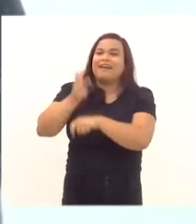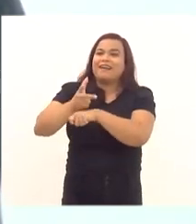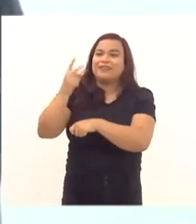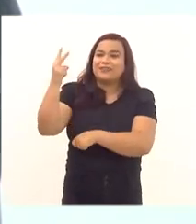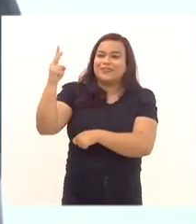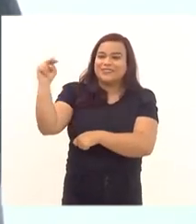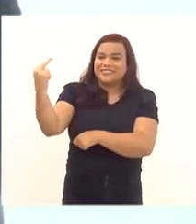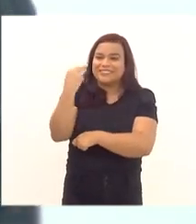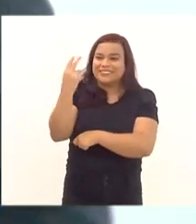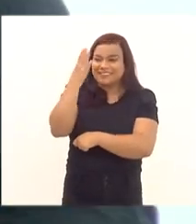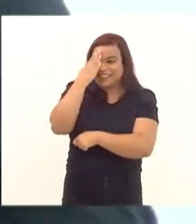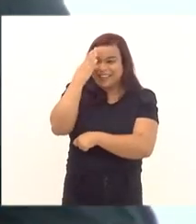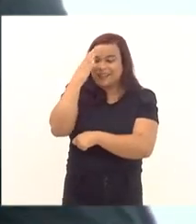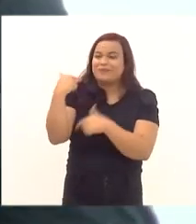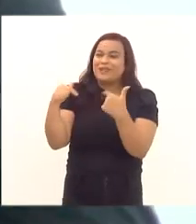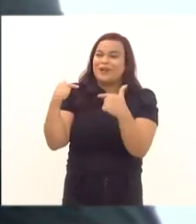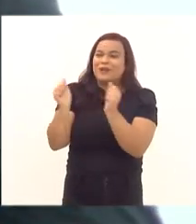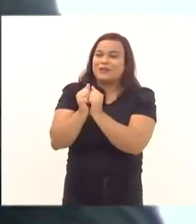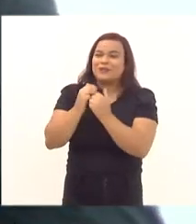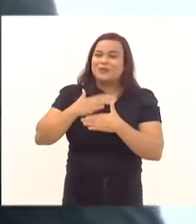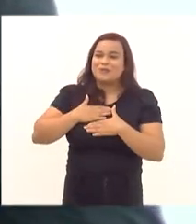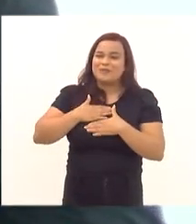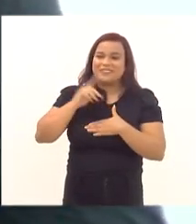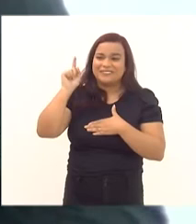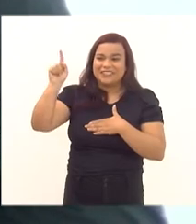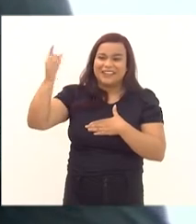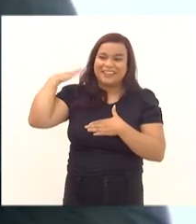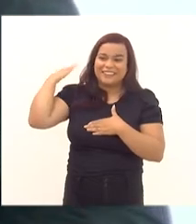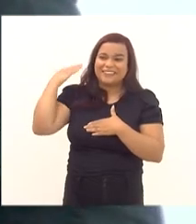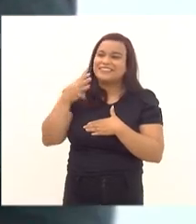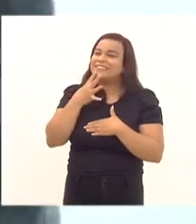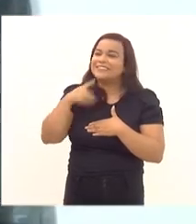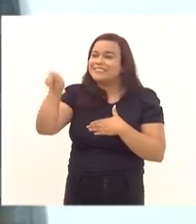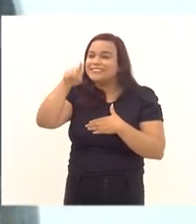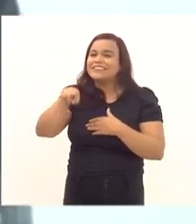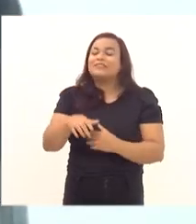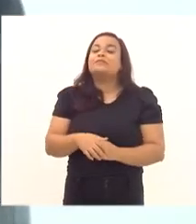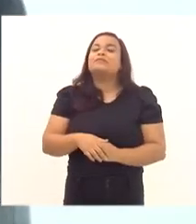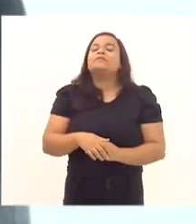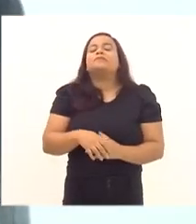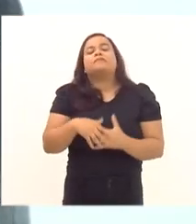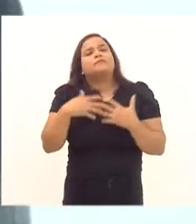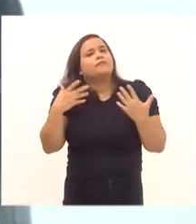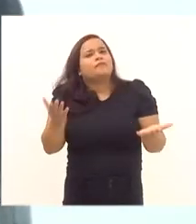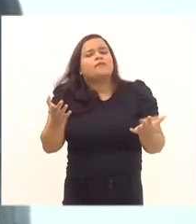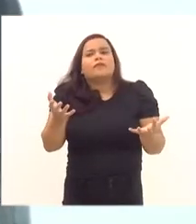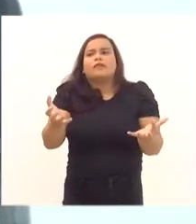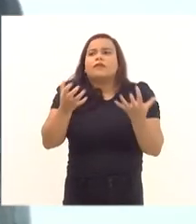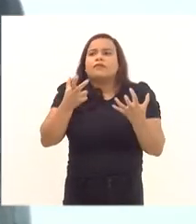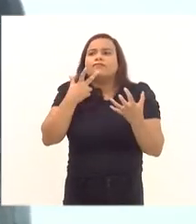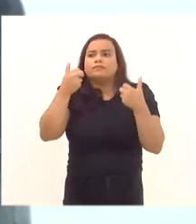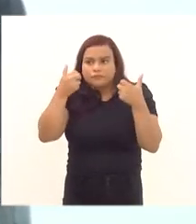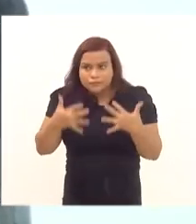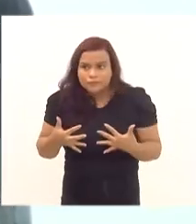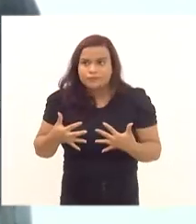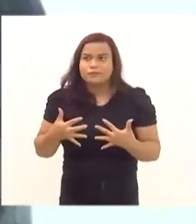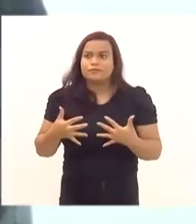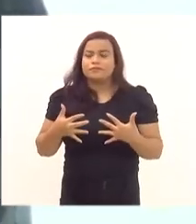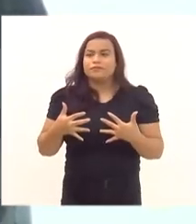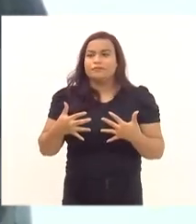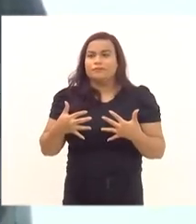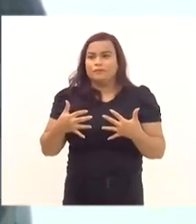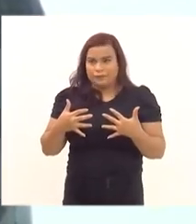lá na certo hoje estão aqui é e eu quero dizer aqui o seguinte que o a